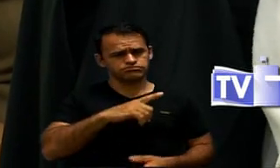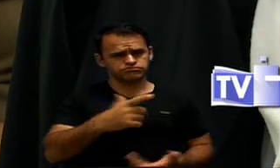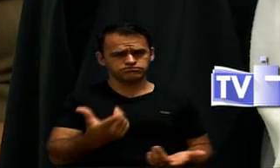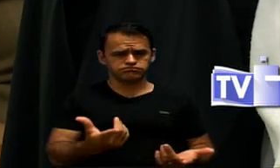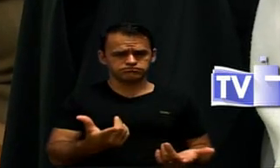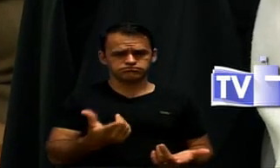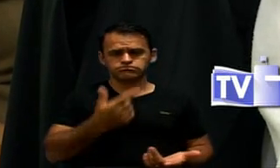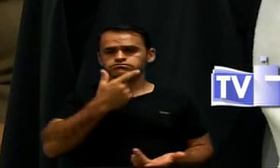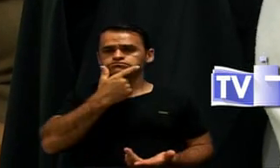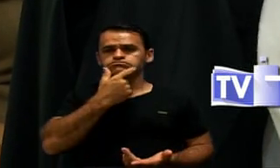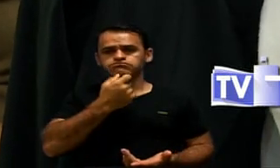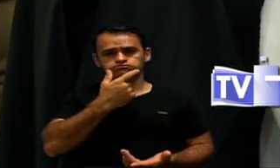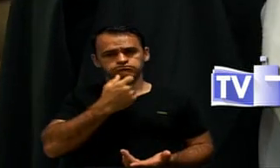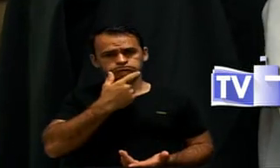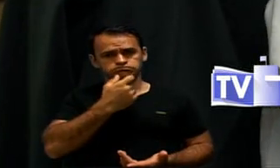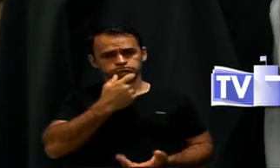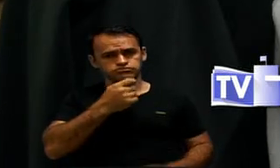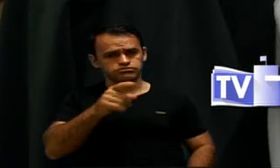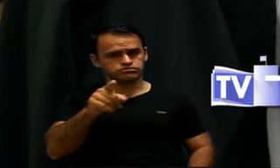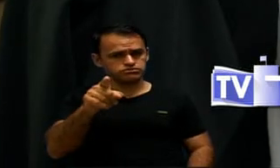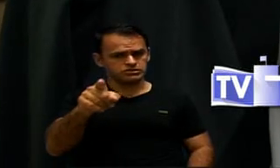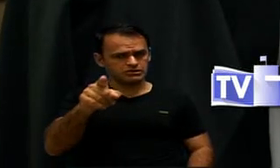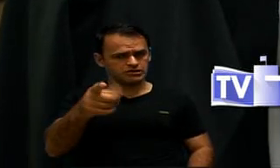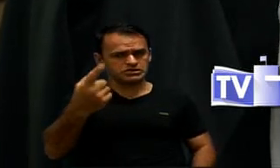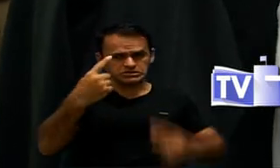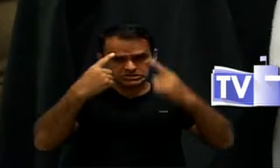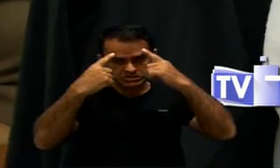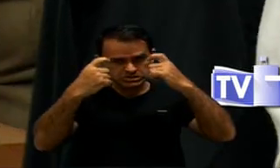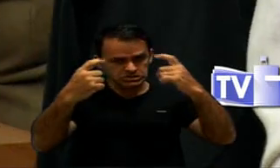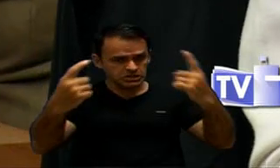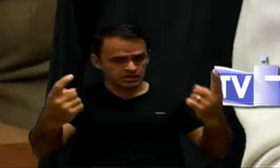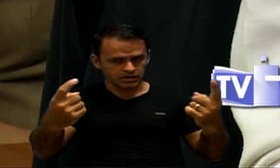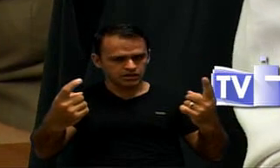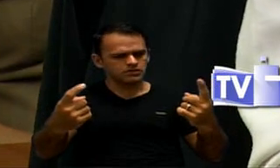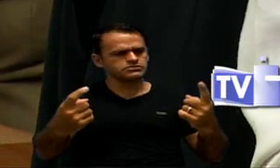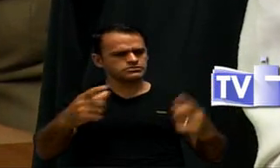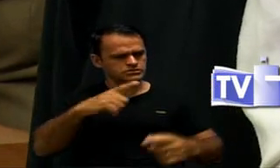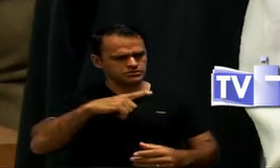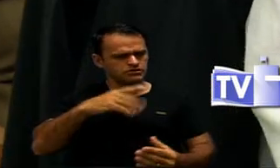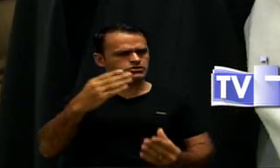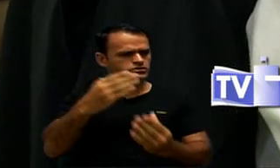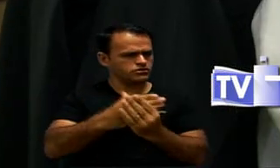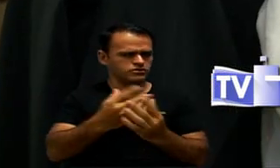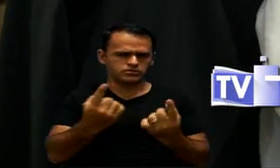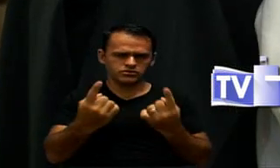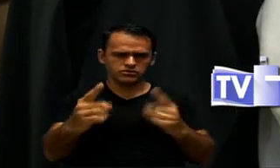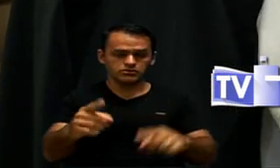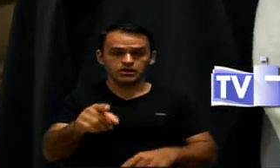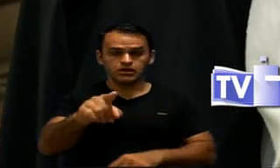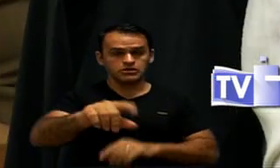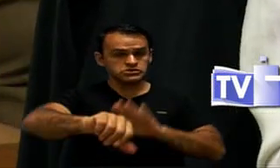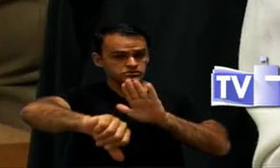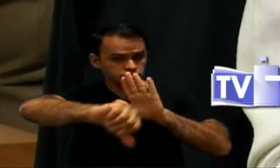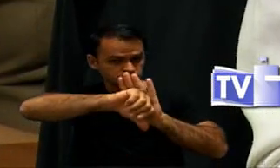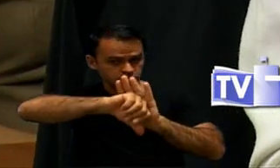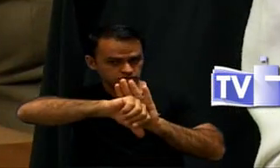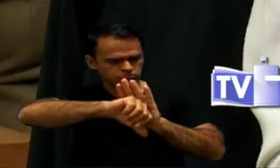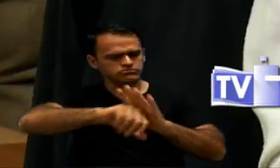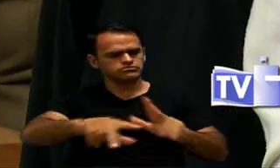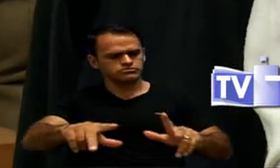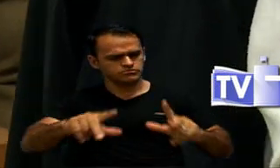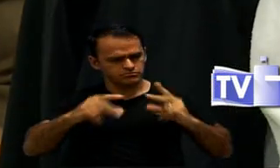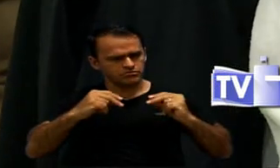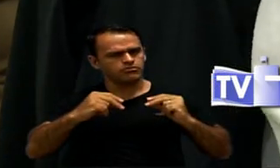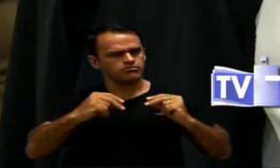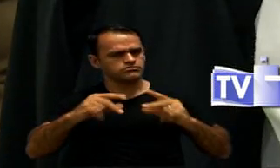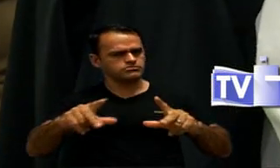pelo homem que pratica agressão, porque toda pessoa que pratica um crime merece